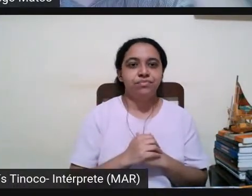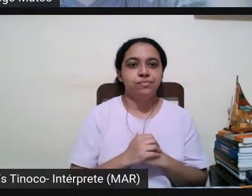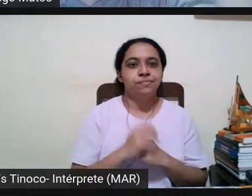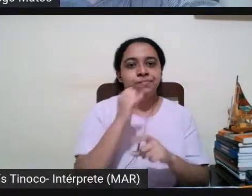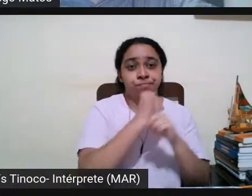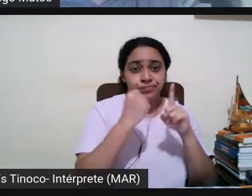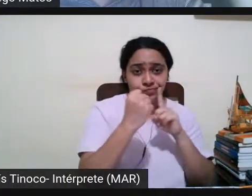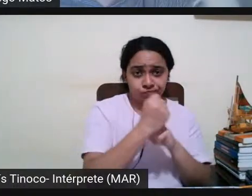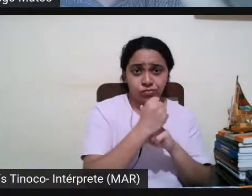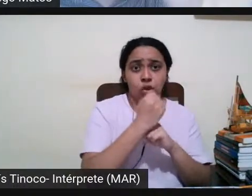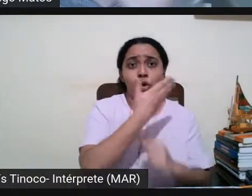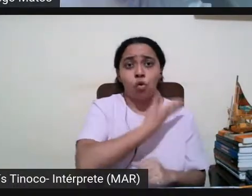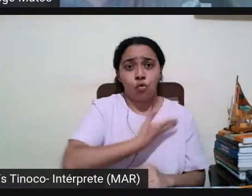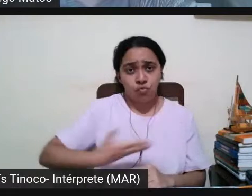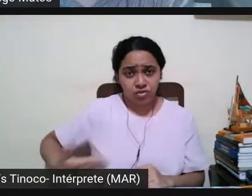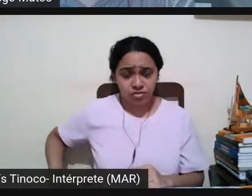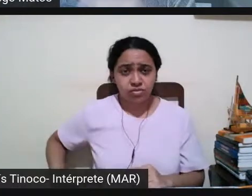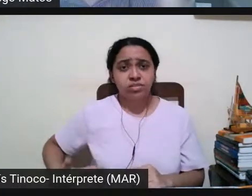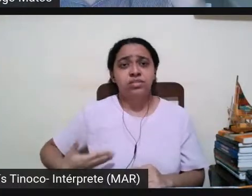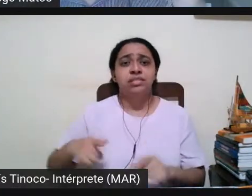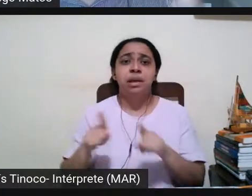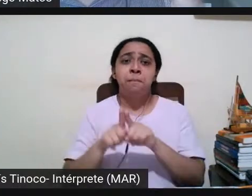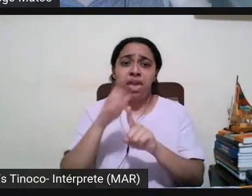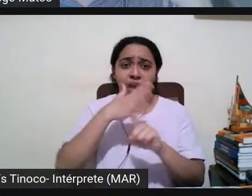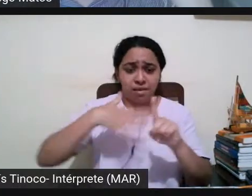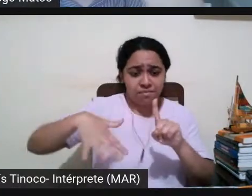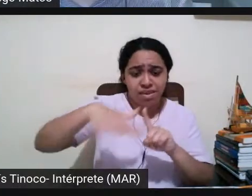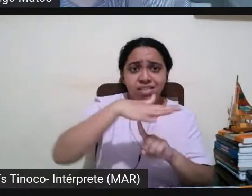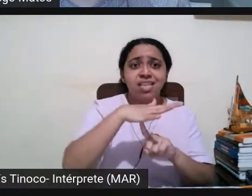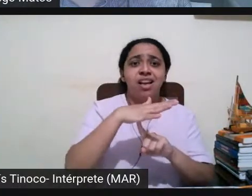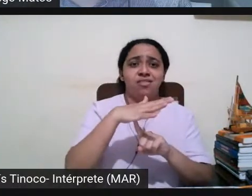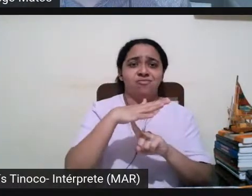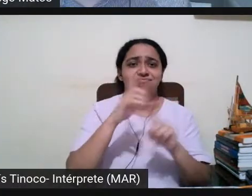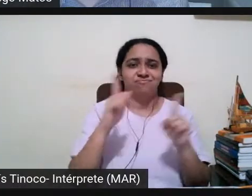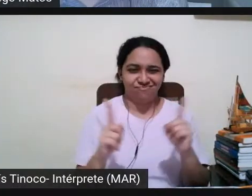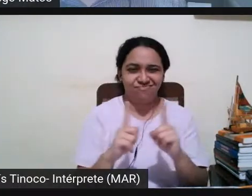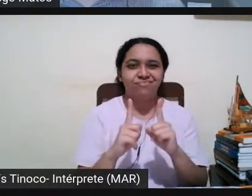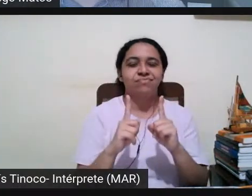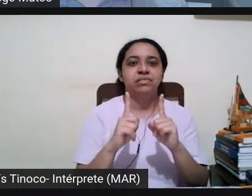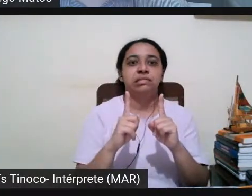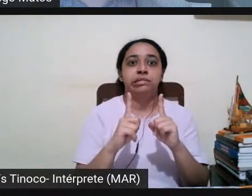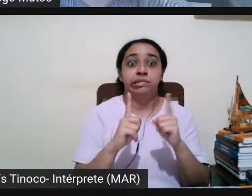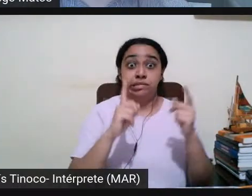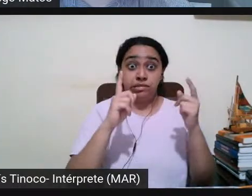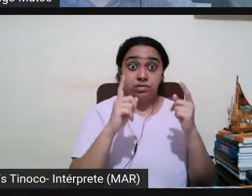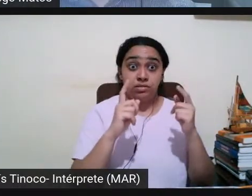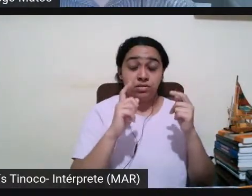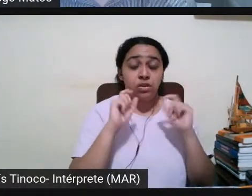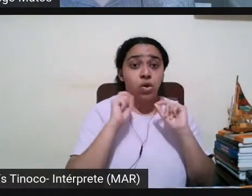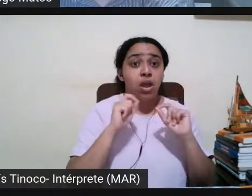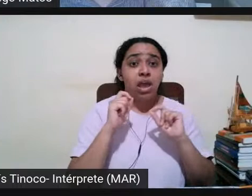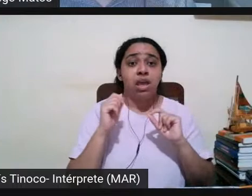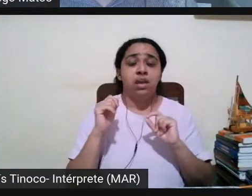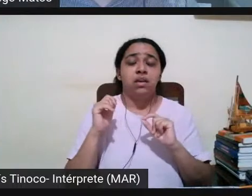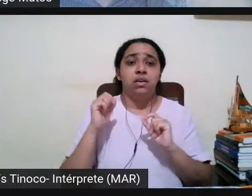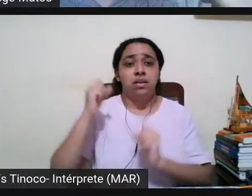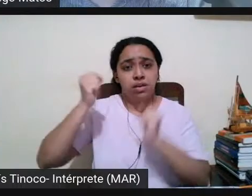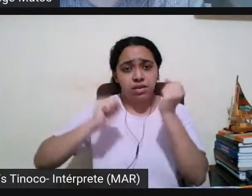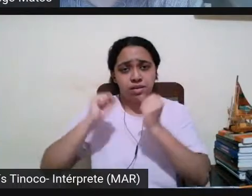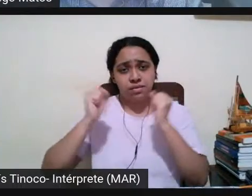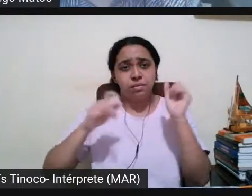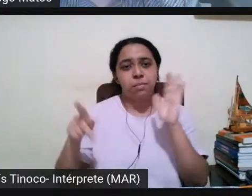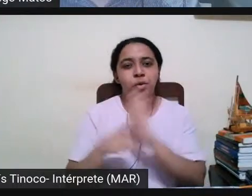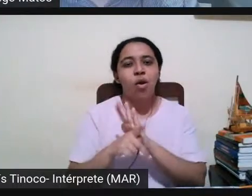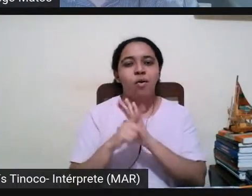em governança de TI governança Social e Ambiental elas estão faltando muito essas empresas de energia elétrica e elas também